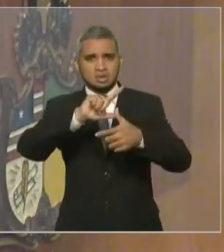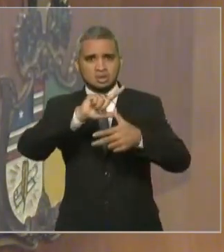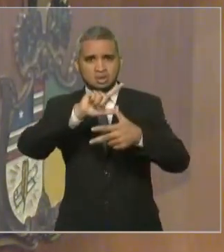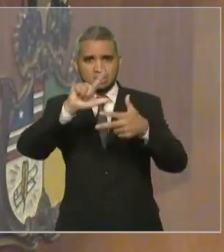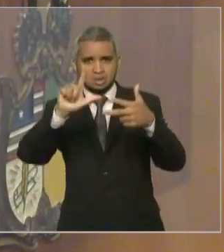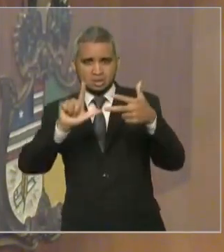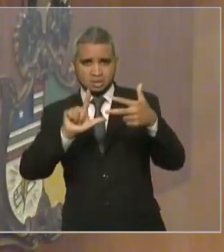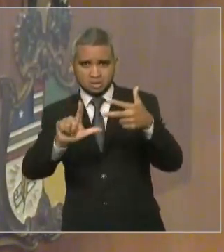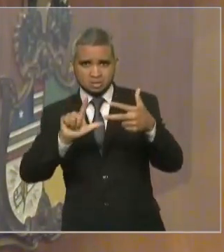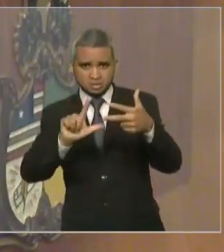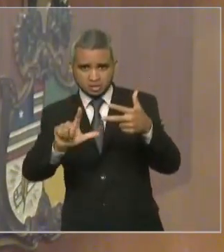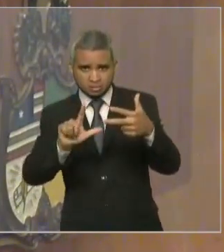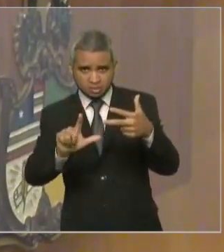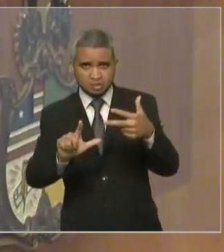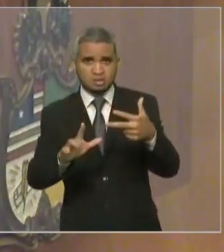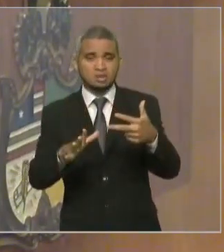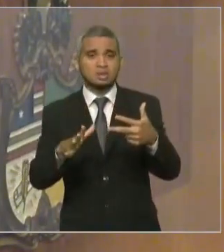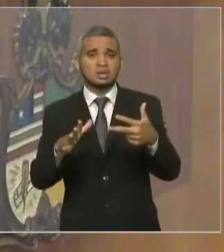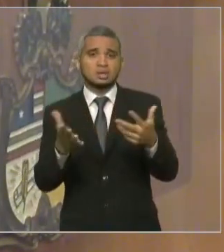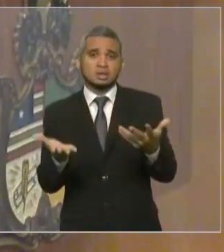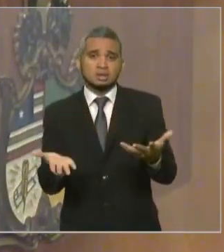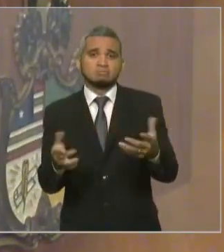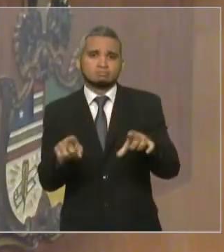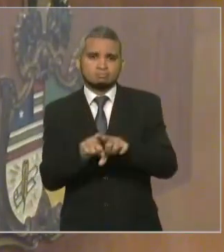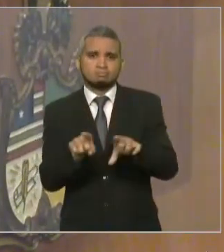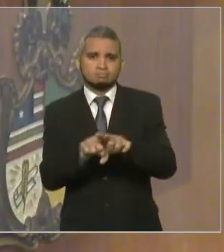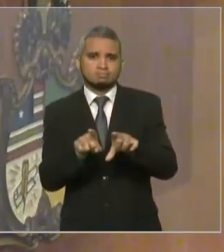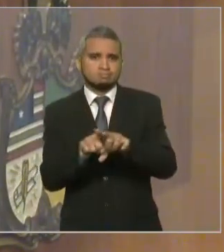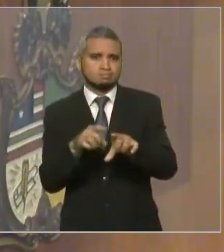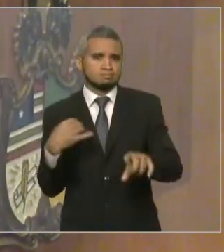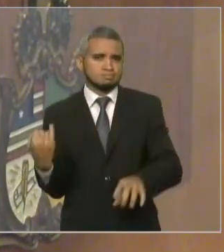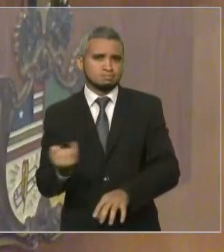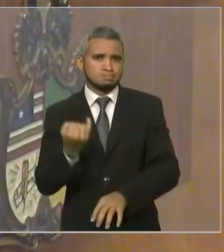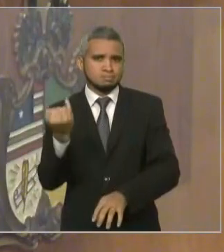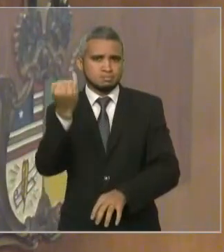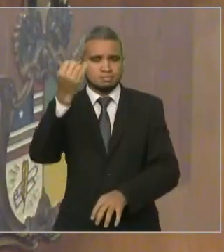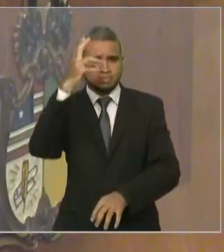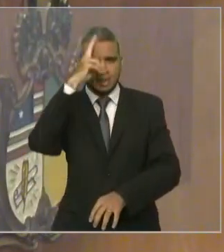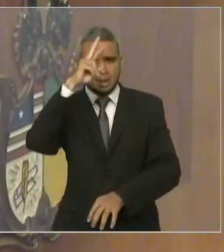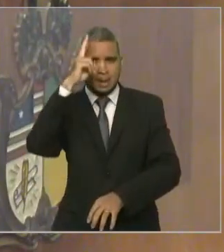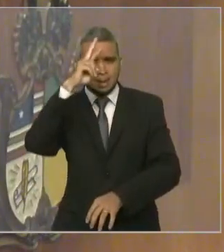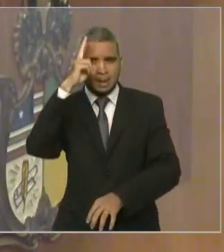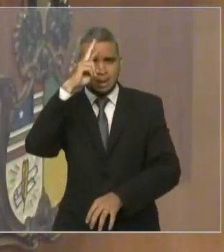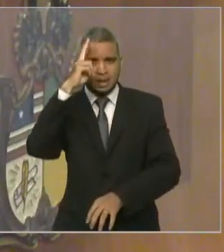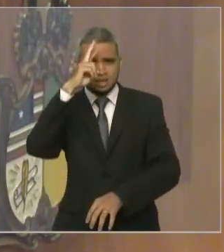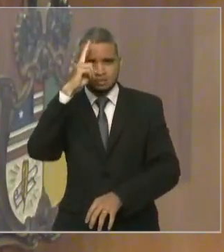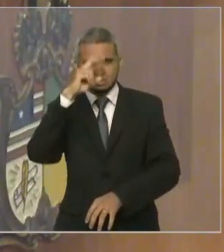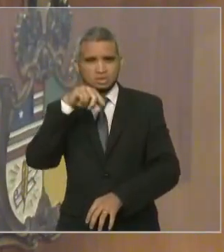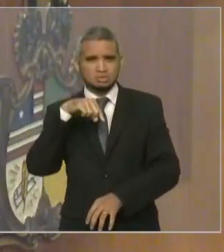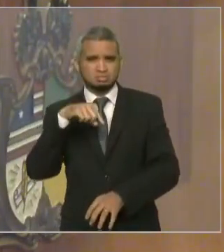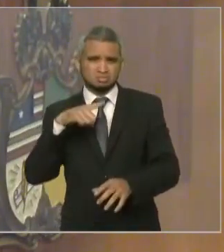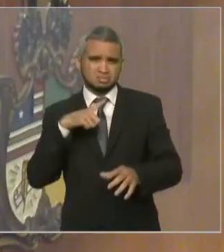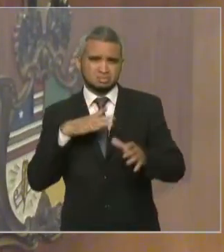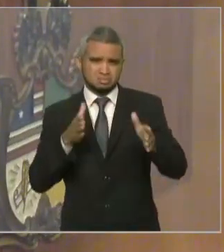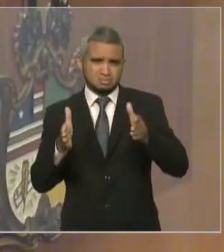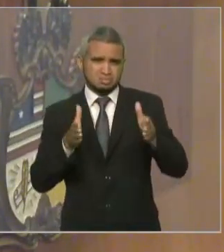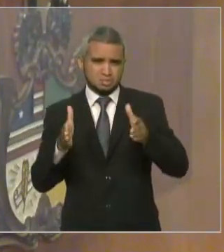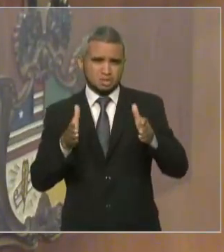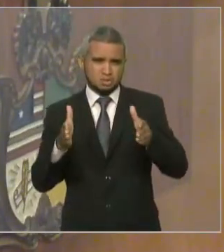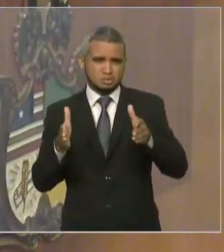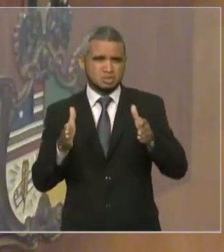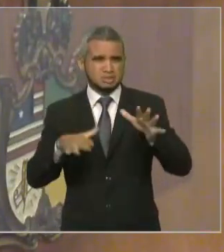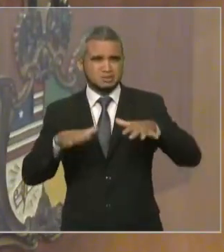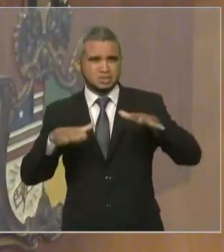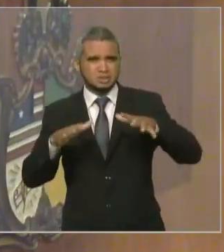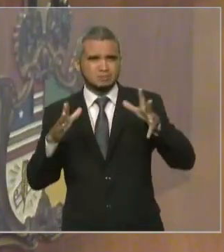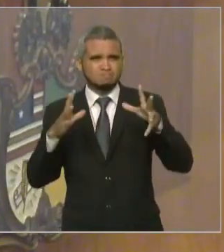da sociedade. É preciso que se diga e repita isso, porque, infelizmente, nós vivemos tempos sombrios, onde muitos, por